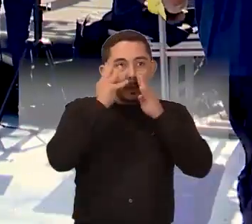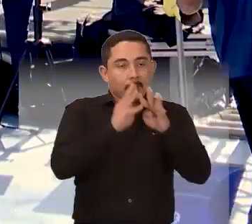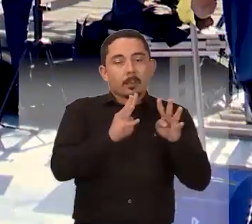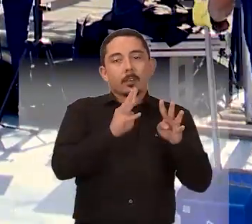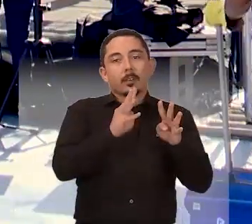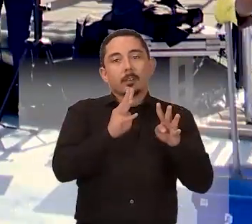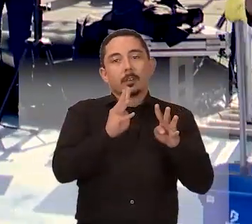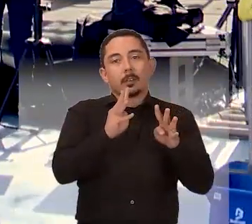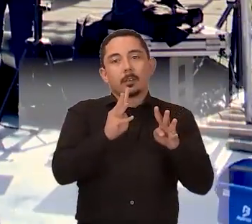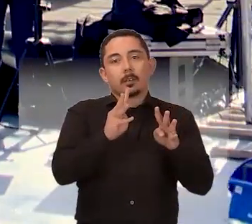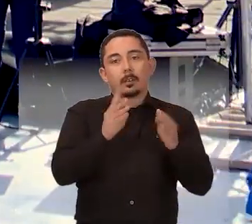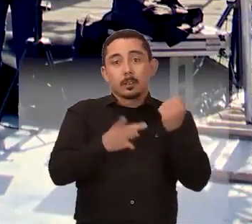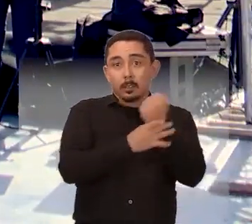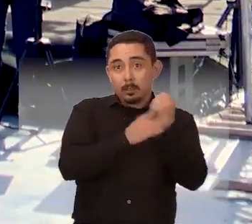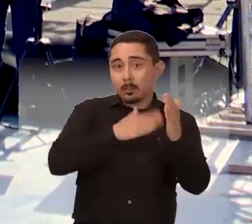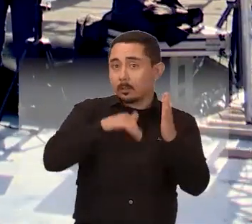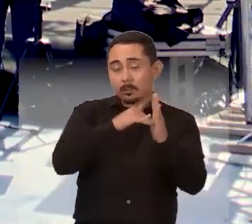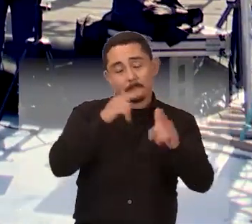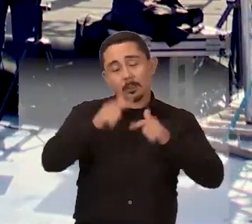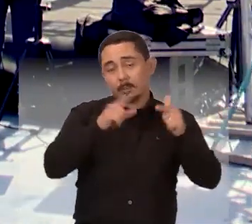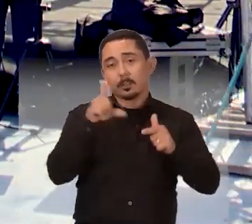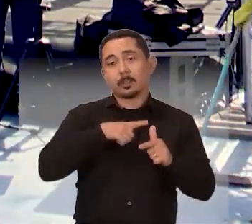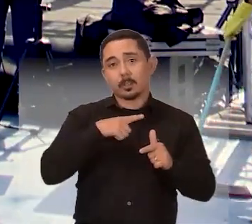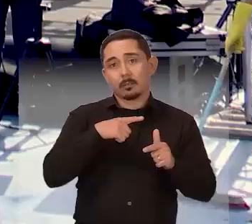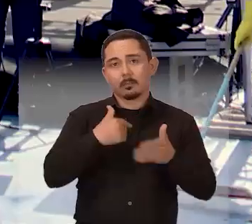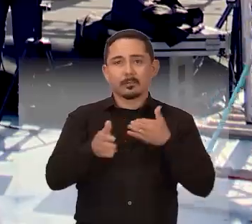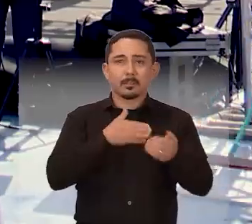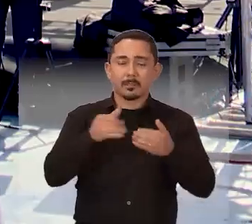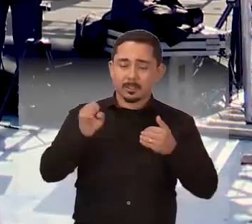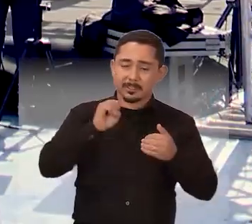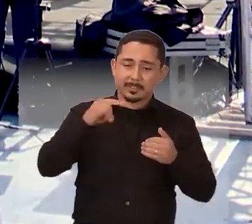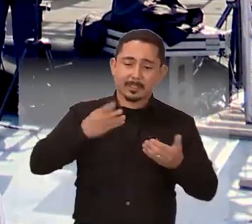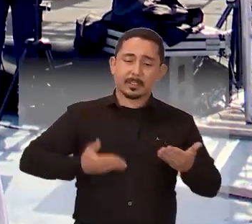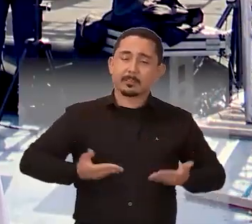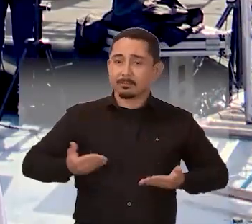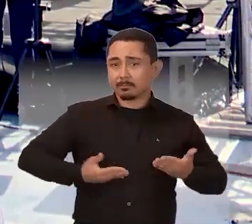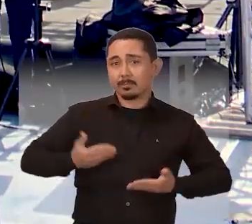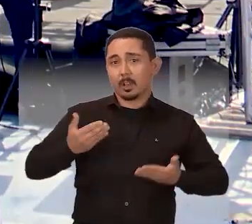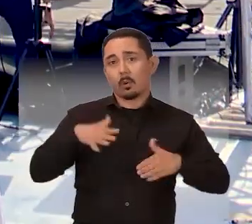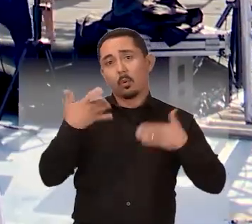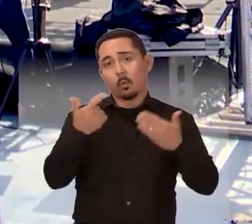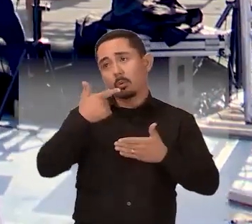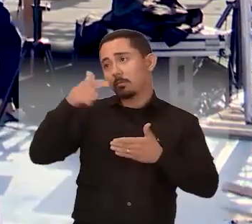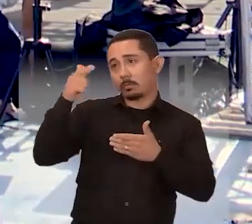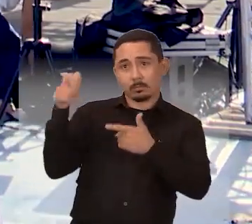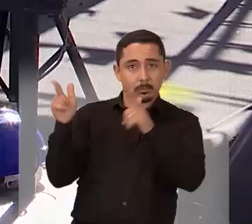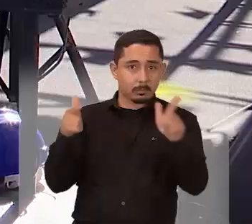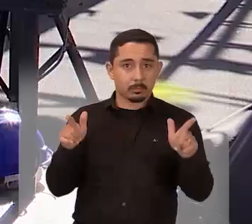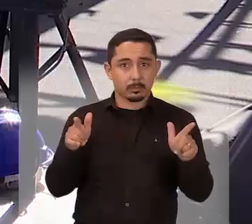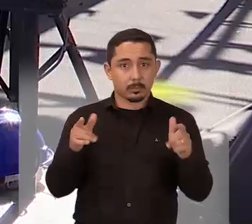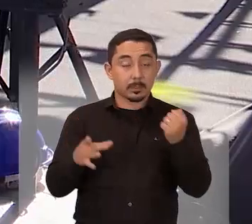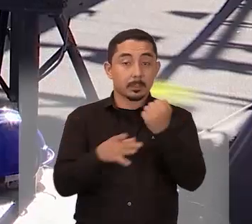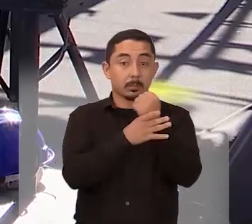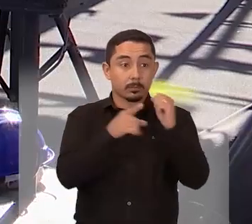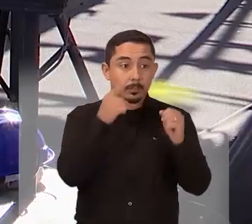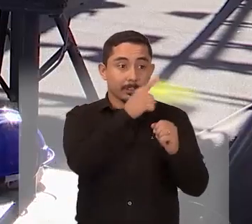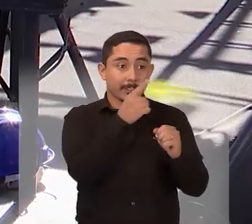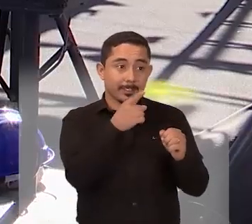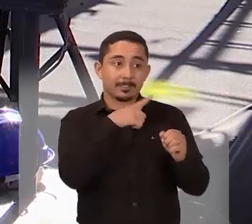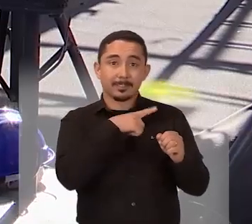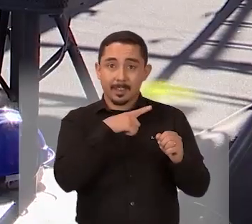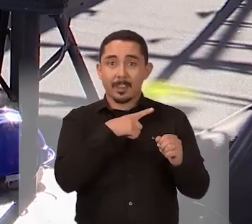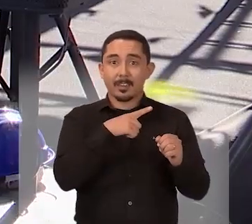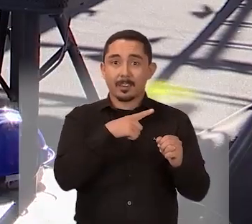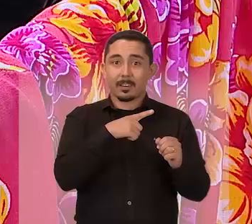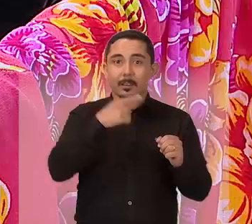atenção na segurança de todos aqueles que estão prestando serviço, independente se são empregados do SESC ou colaboradores terceirizados. Segurança para quem monta